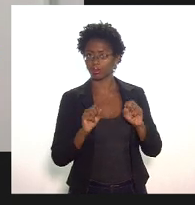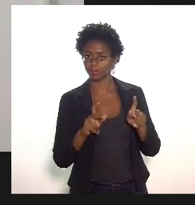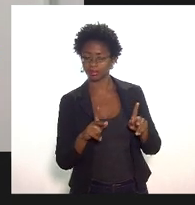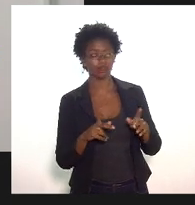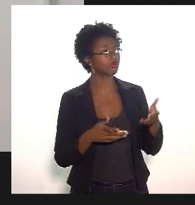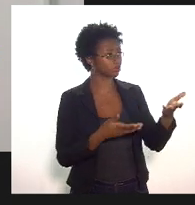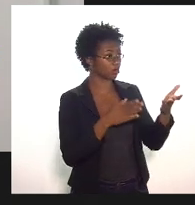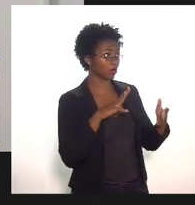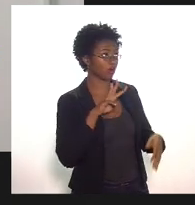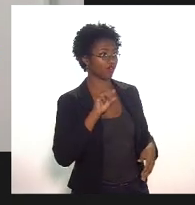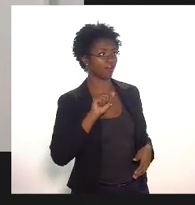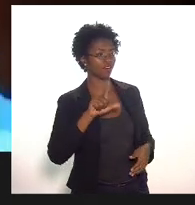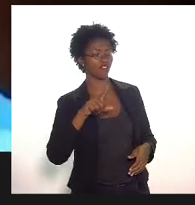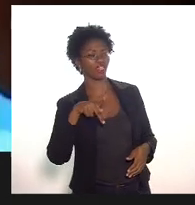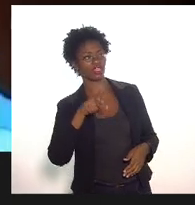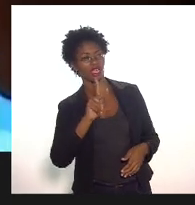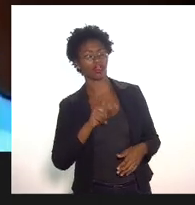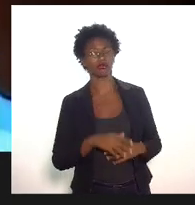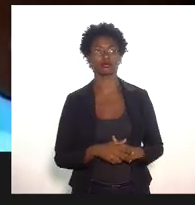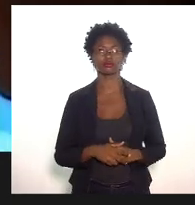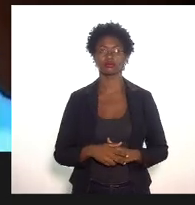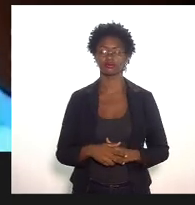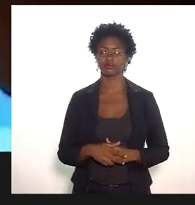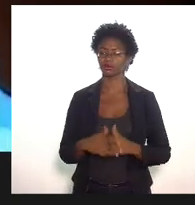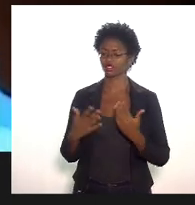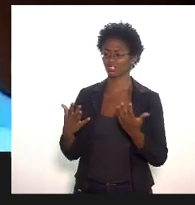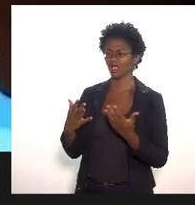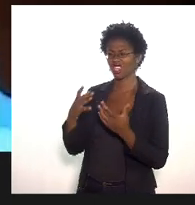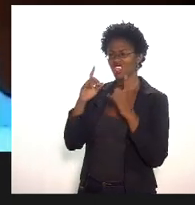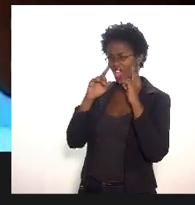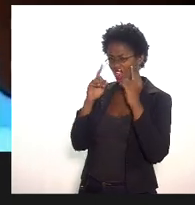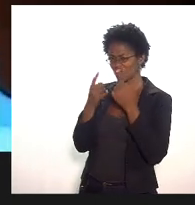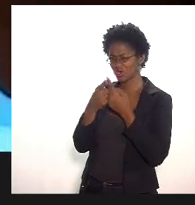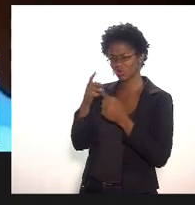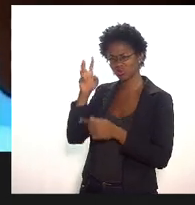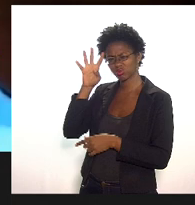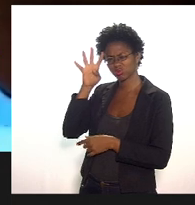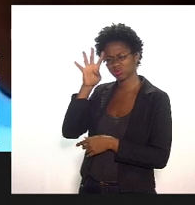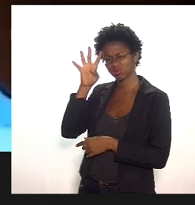Deputada, pois não, Célia, essa reunião de quarta-feira,